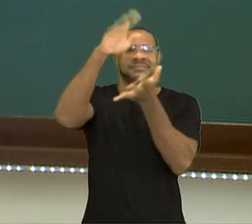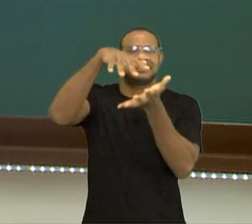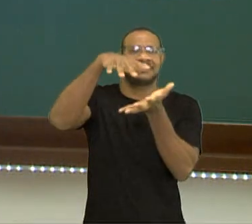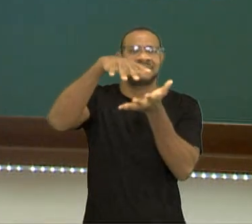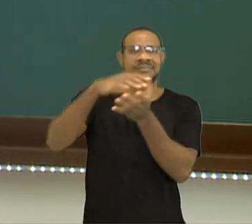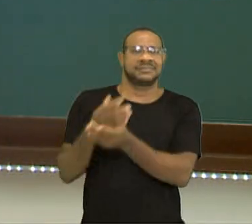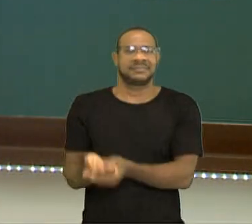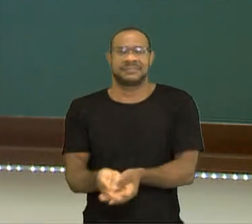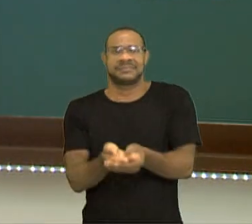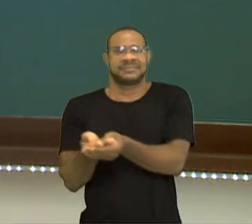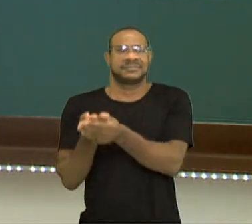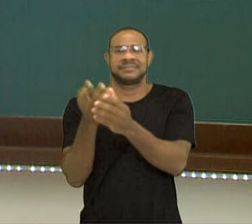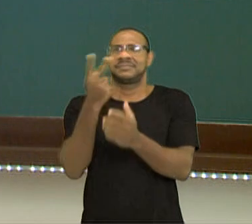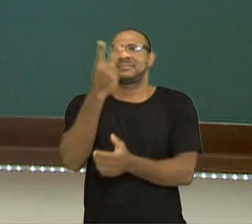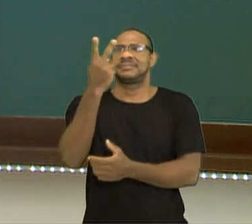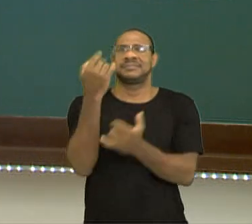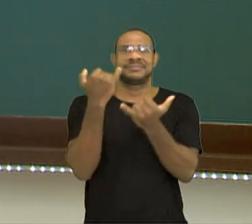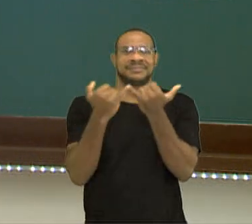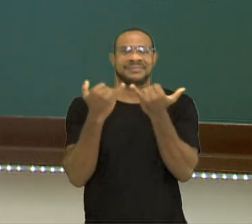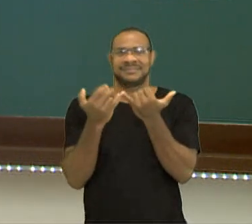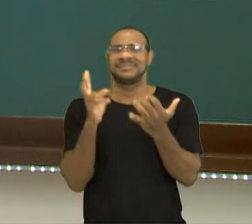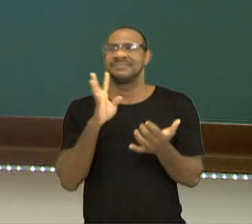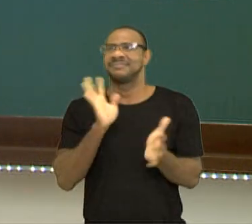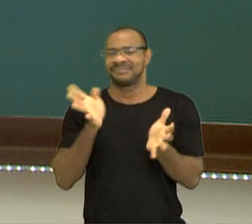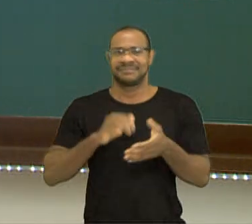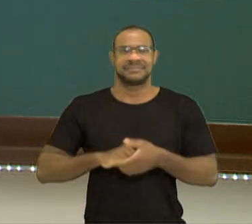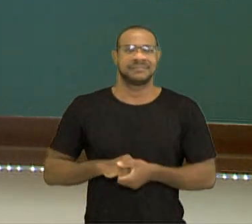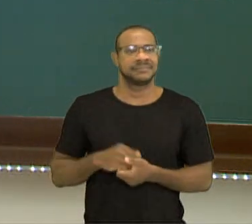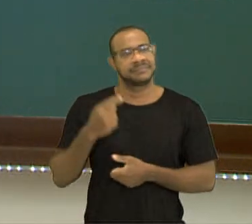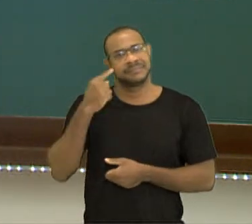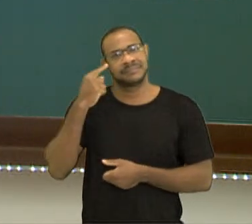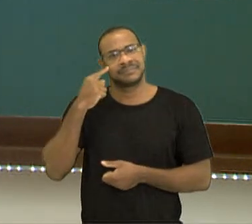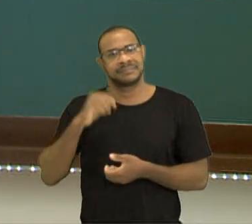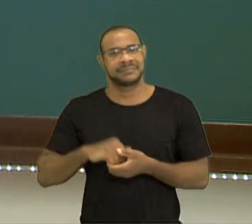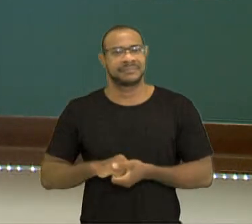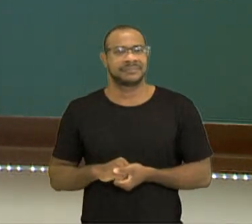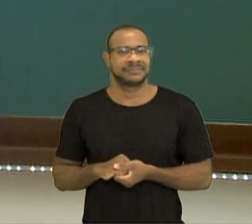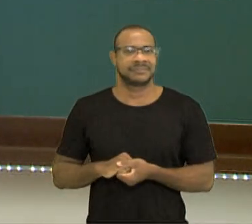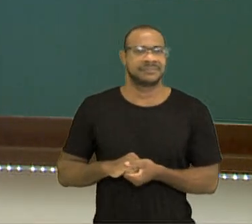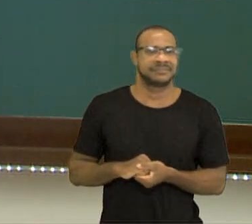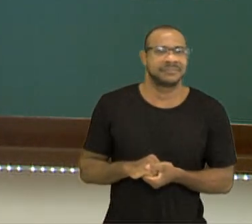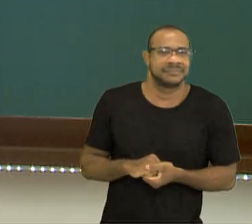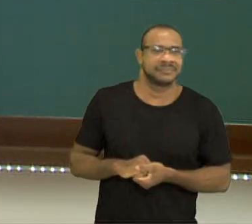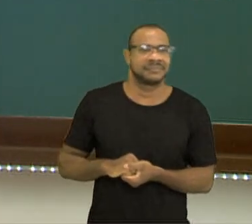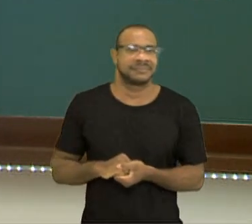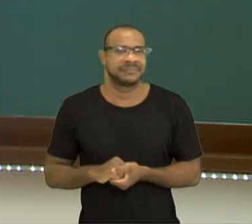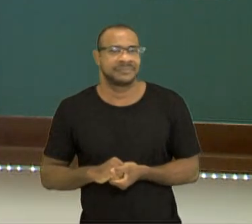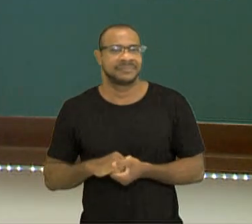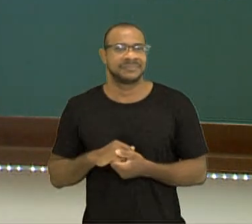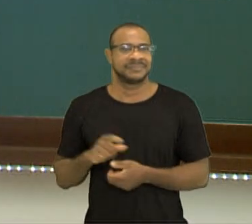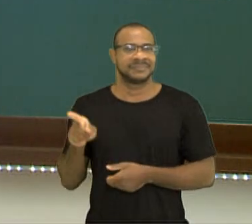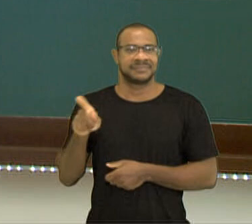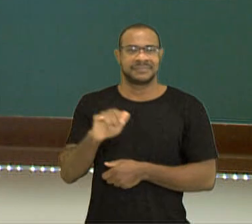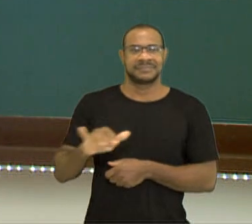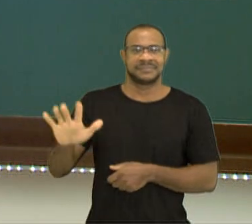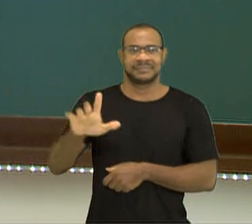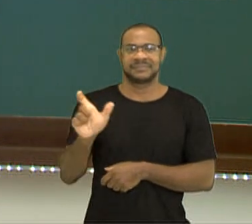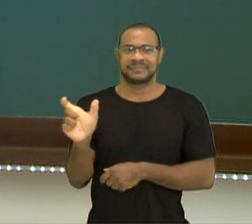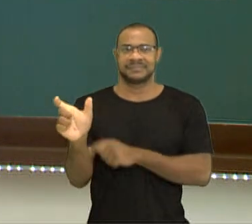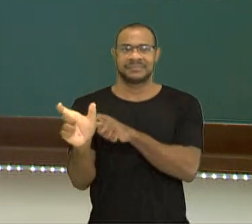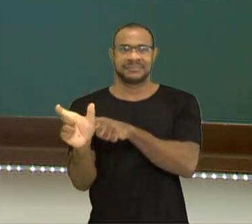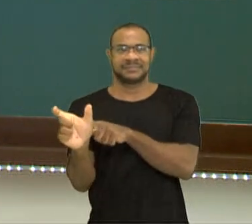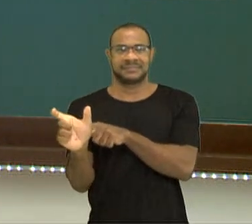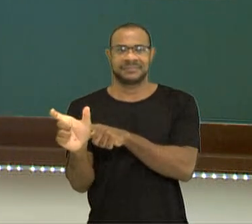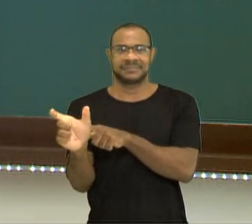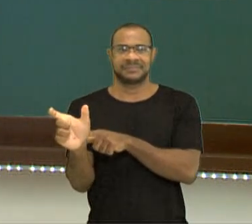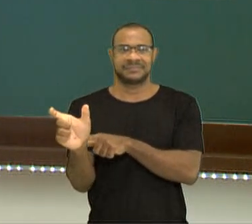volleyball, porque são muito parecidas. Beleza. Vamos pensar aqui em snowboarding. Se você já sabia que a palavra snow